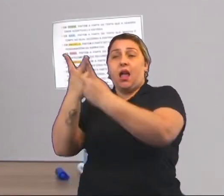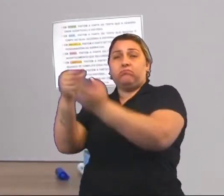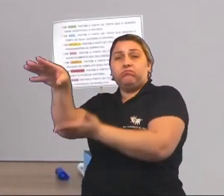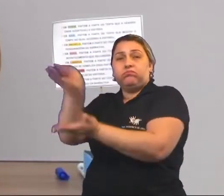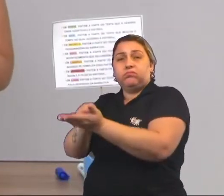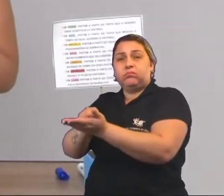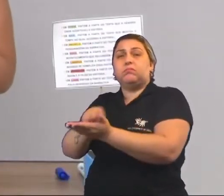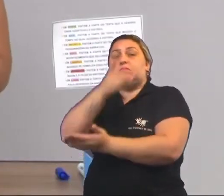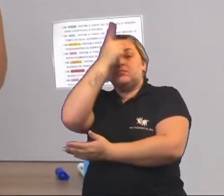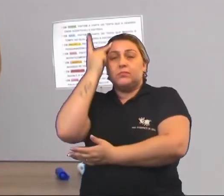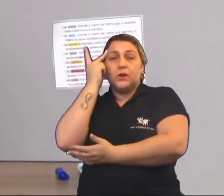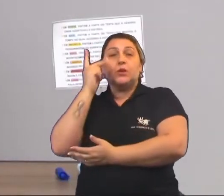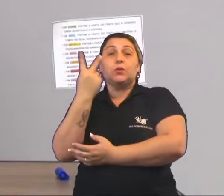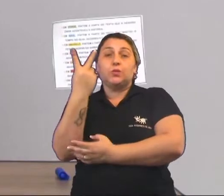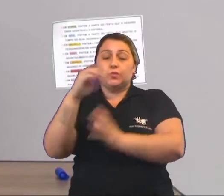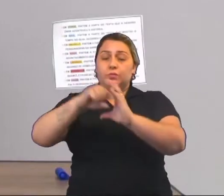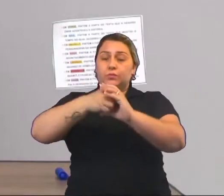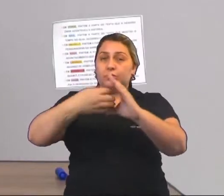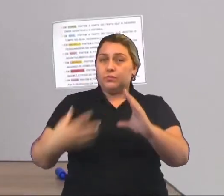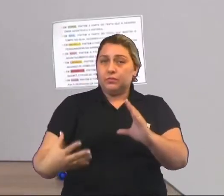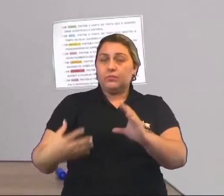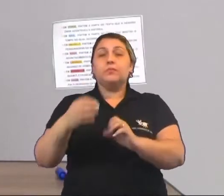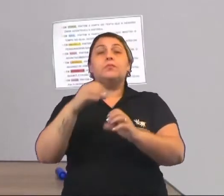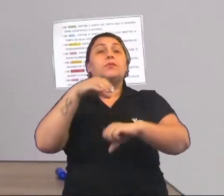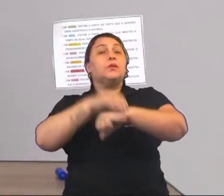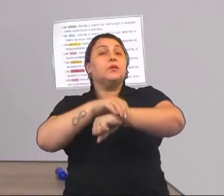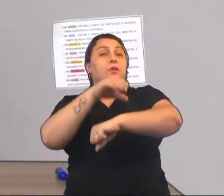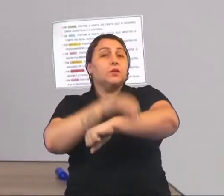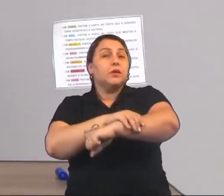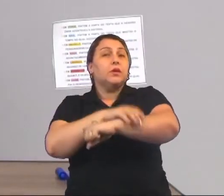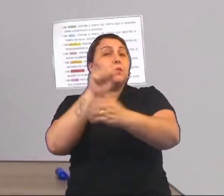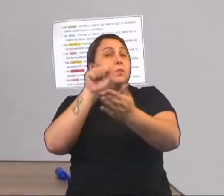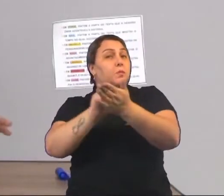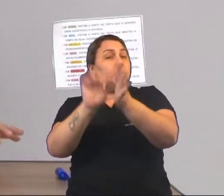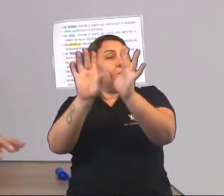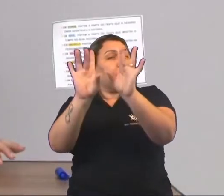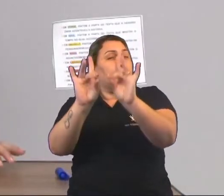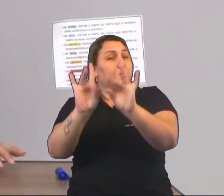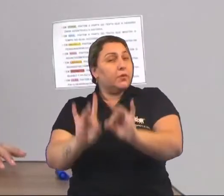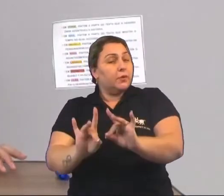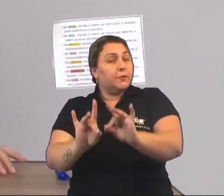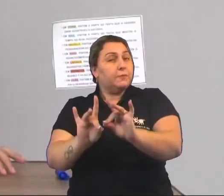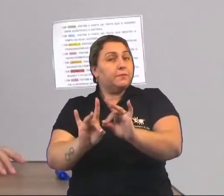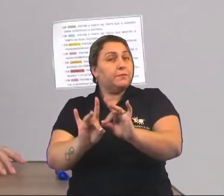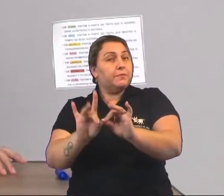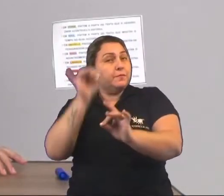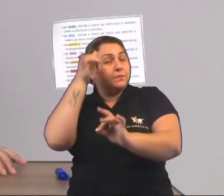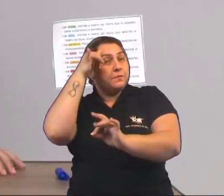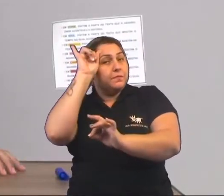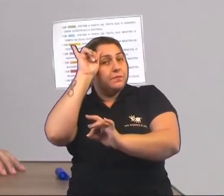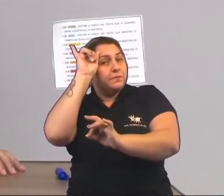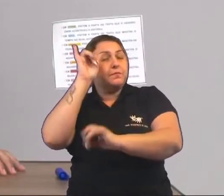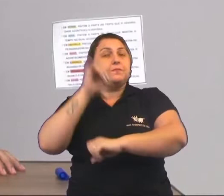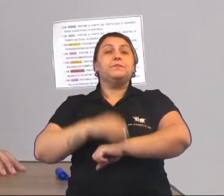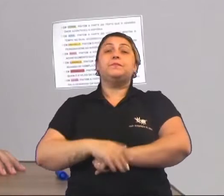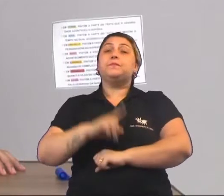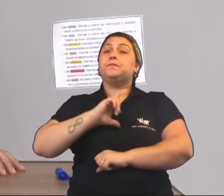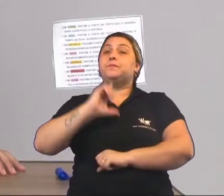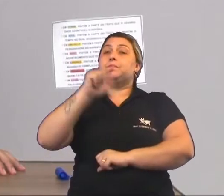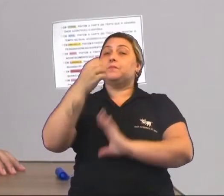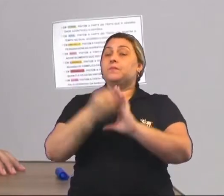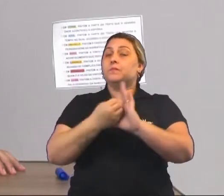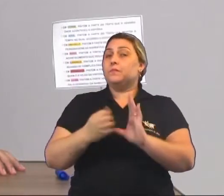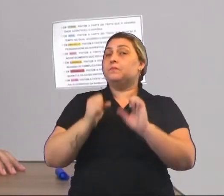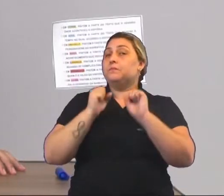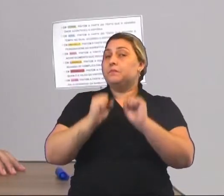descritos no texto duas características, né, para o sapo e uma descrita literalmente para o boi. Mas tem uma outra